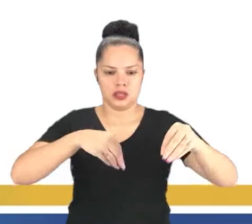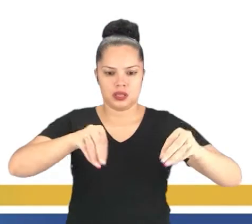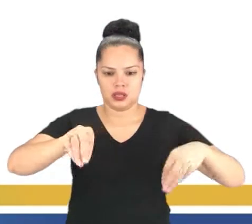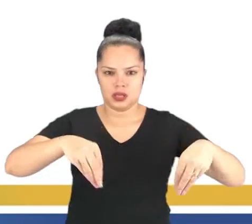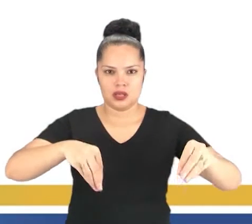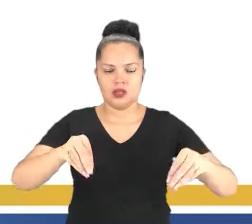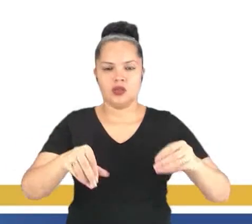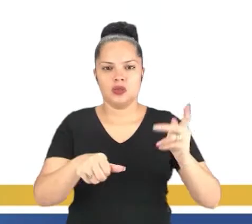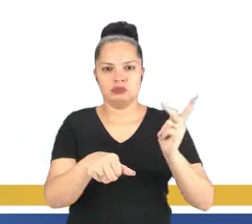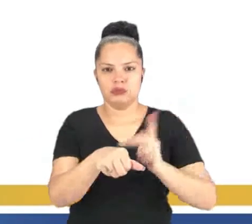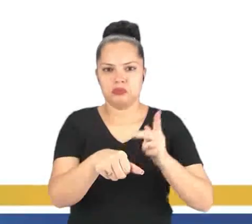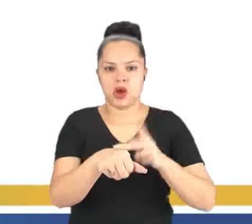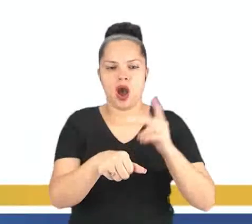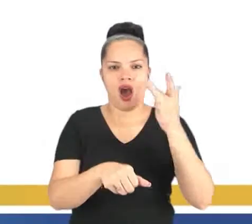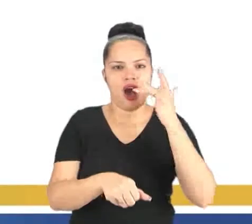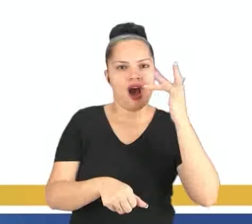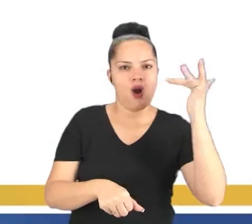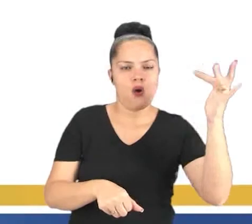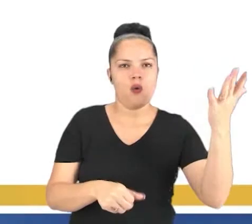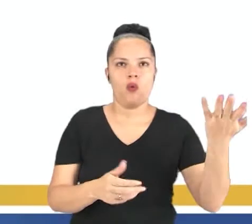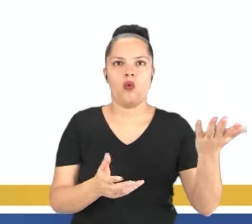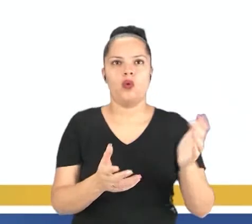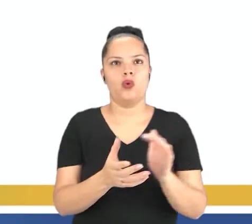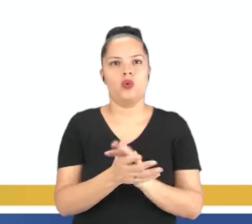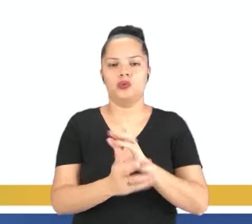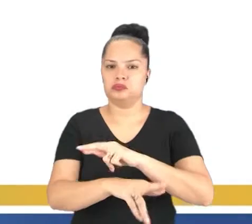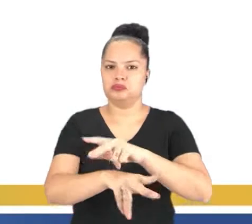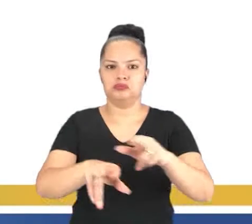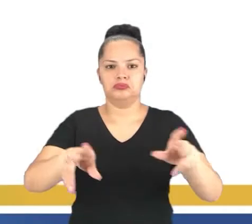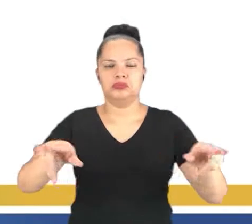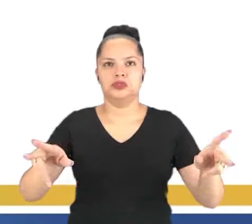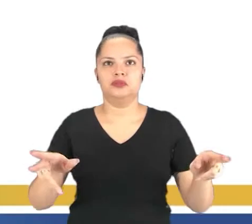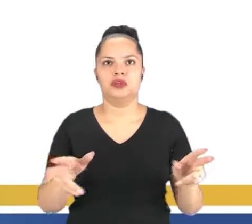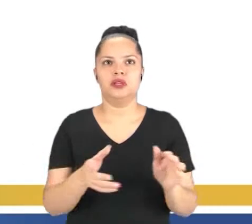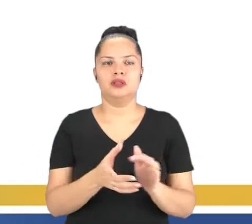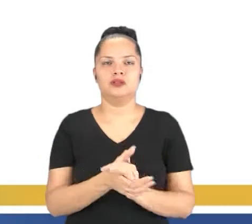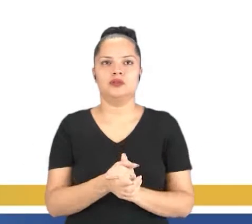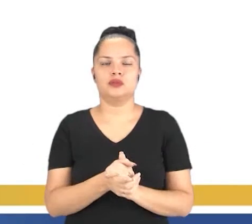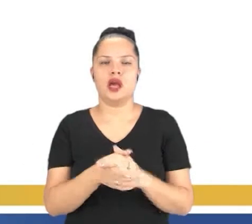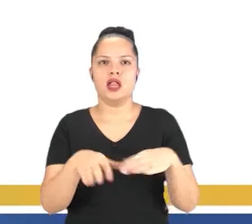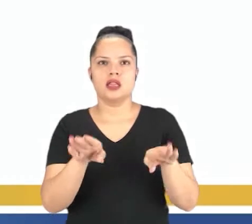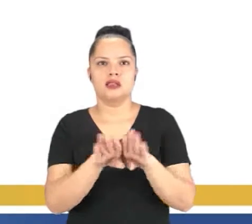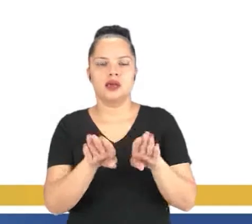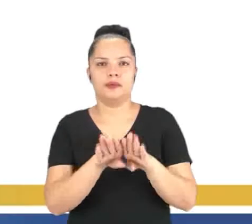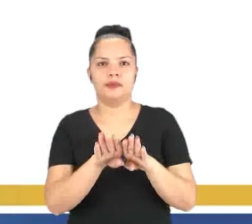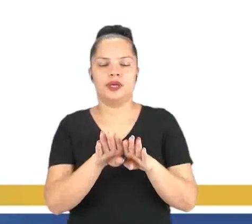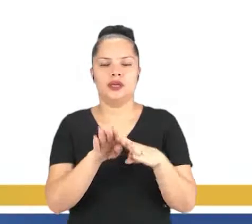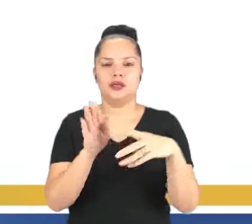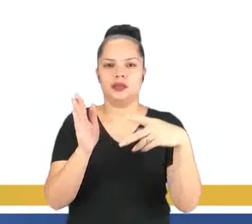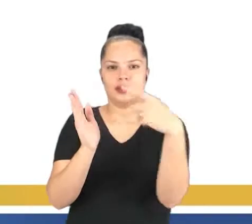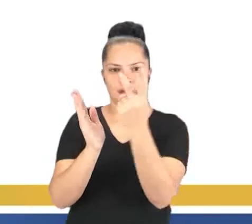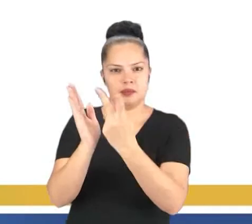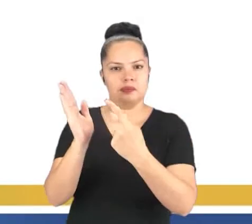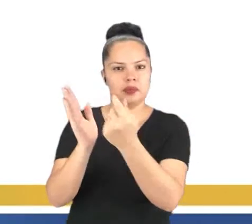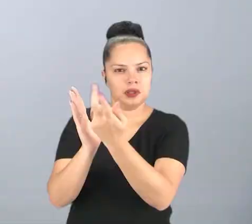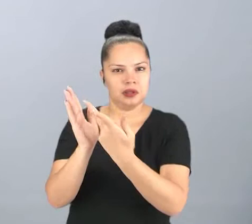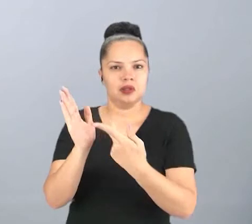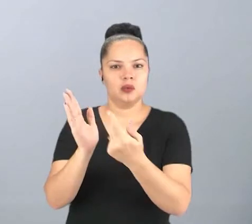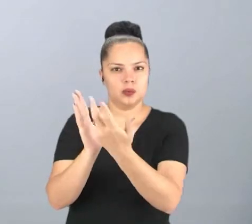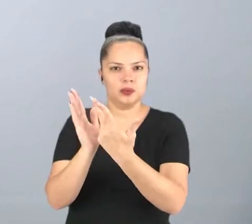ouro e prata aí ele de Ouro e Prata além de artigos com pinturas